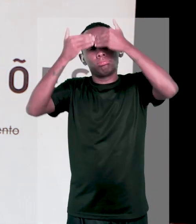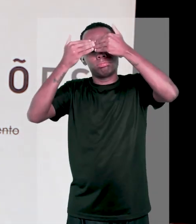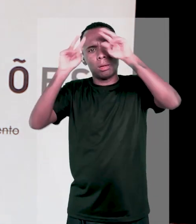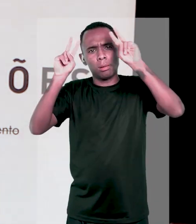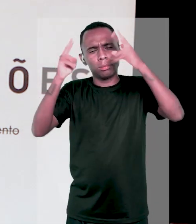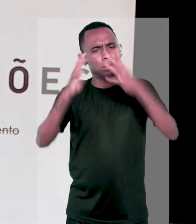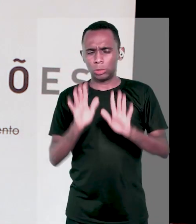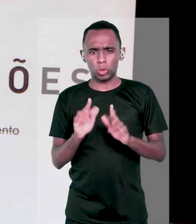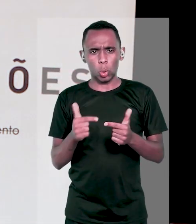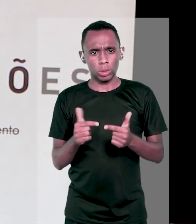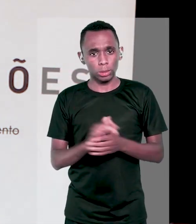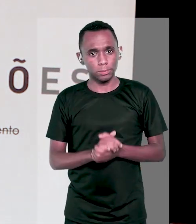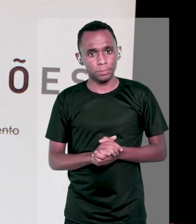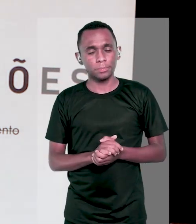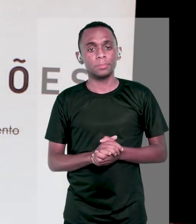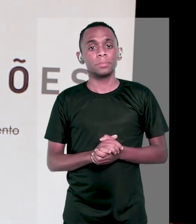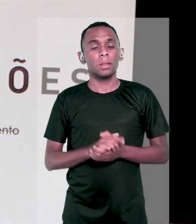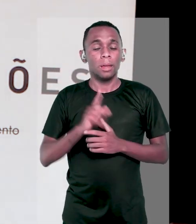mão sem teoria